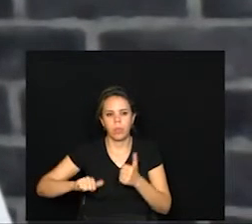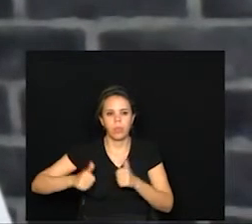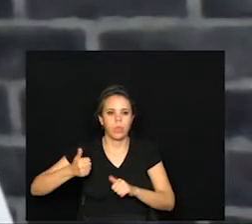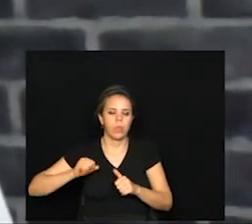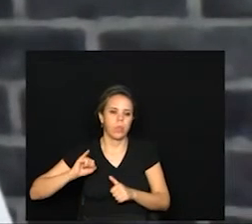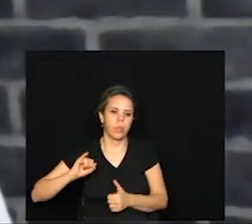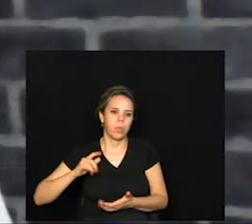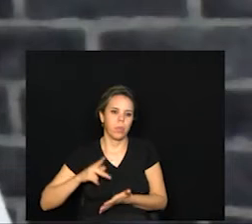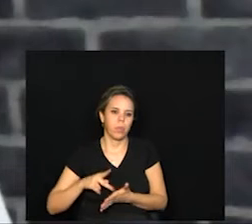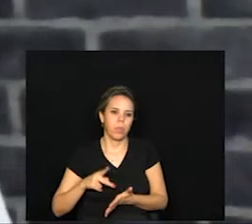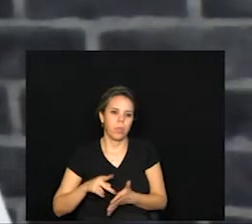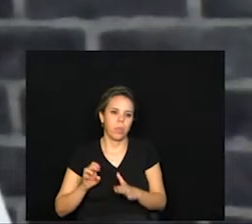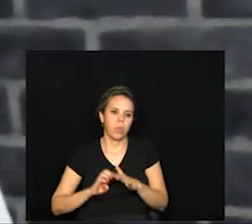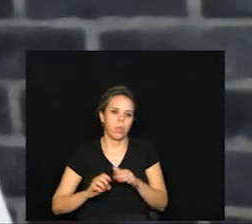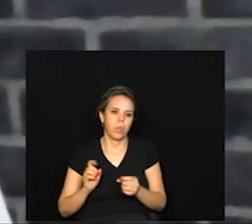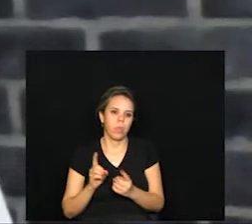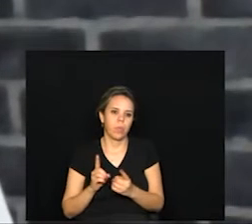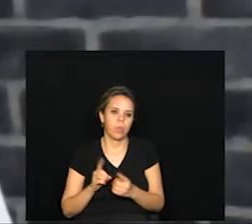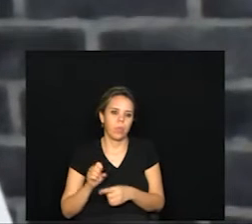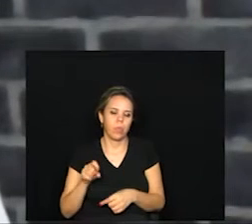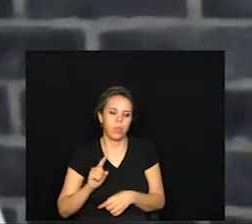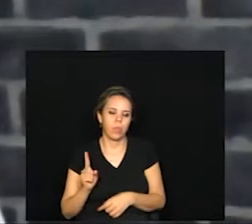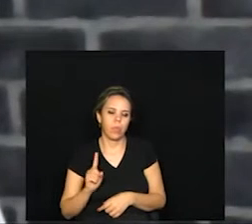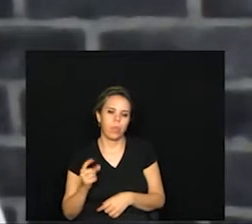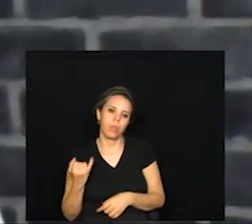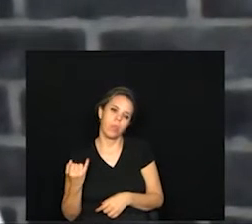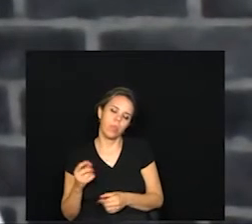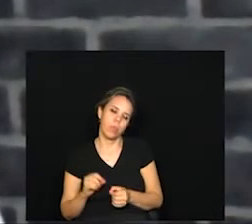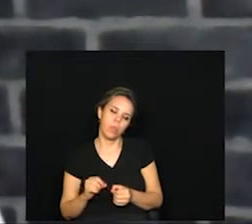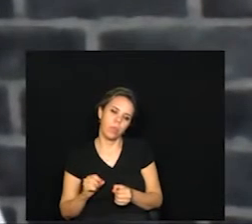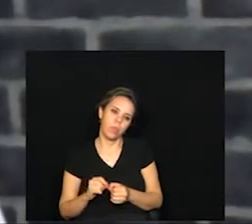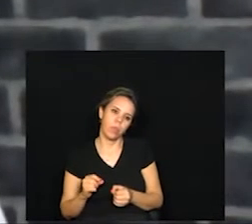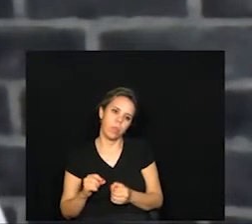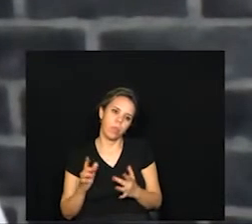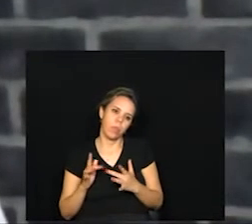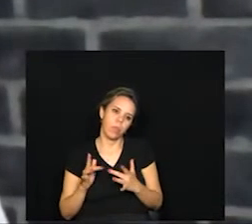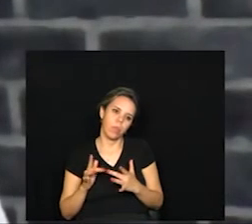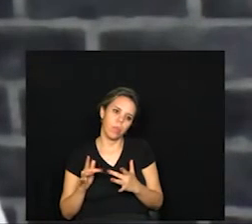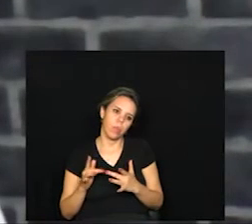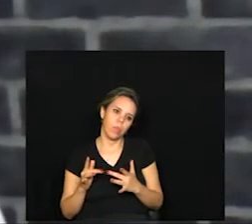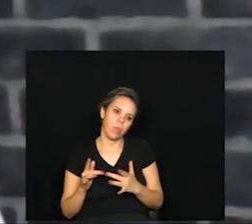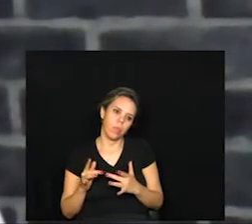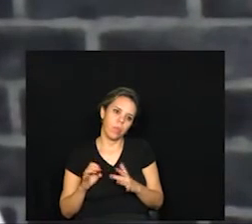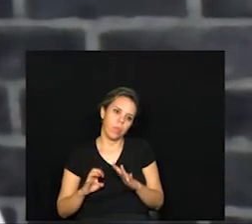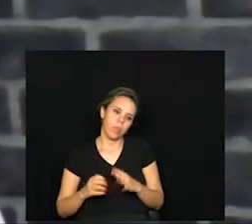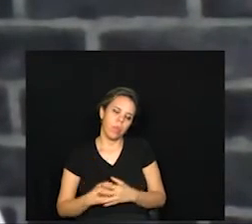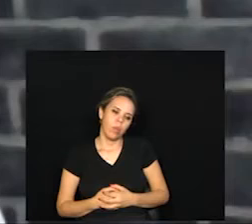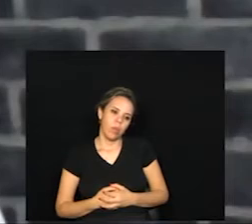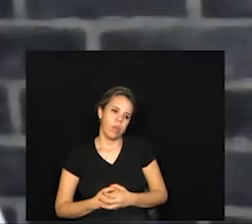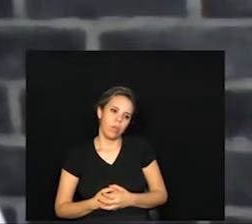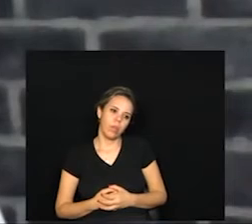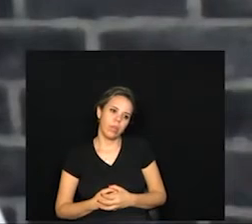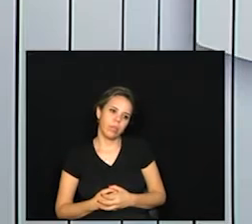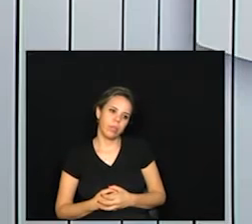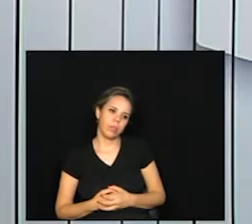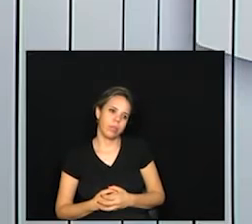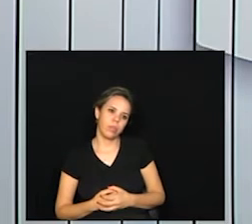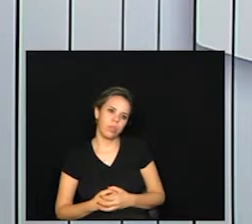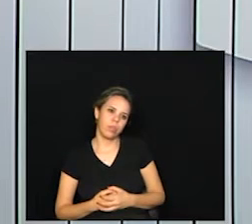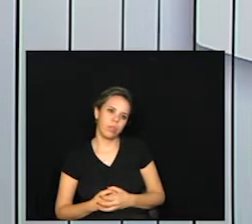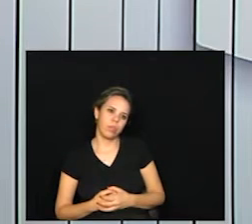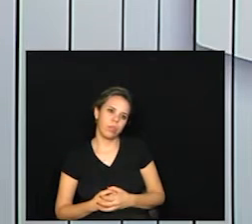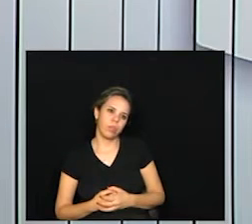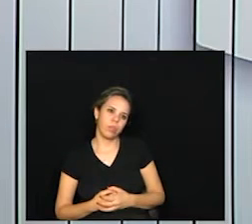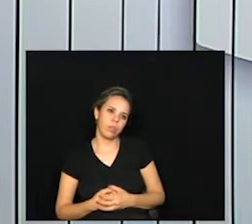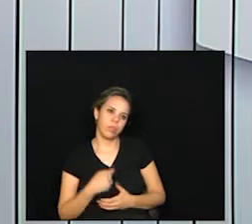se realmente as empresas estão atendendo ou não. É importante que ele faça esse contato previamente com a empresa. O Éder, o